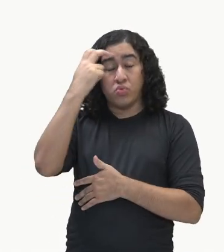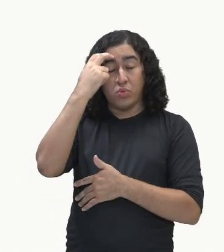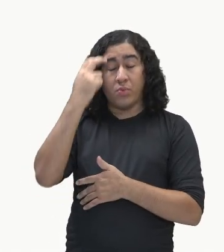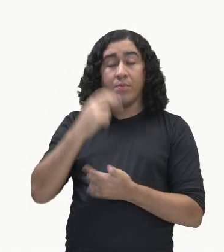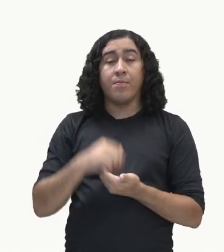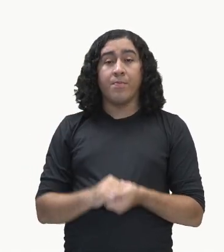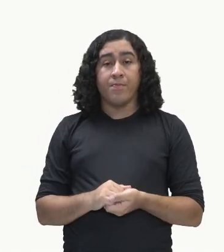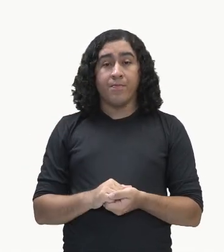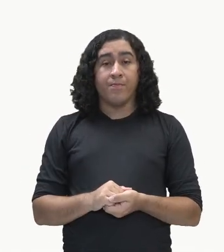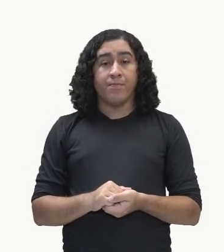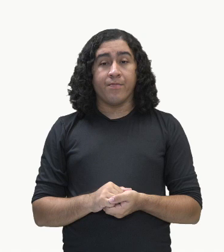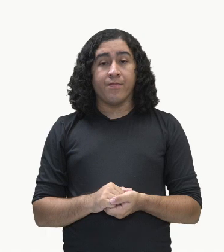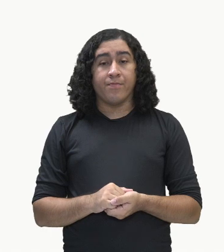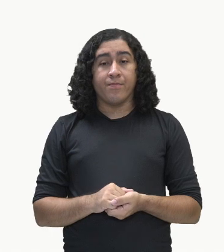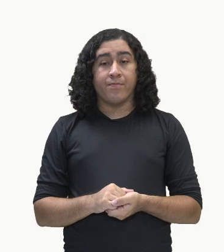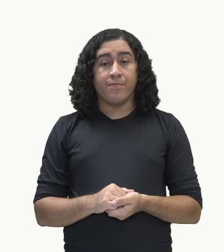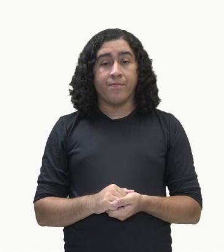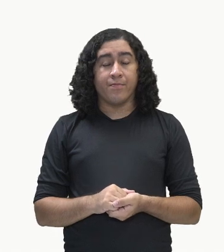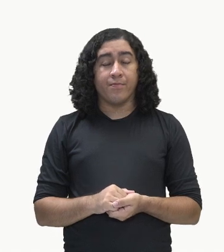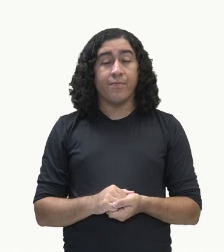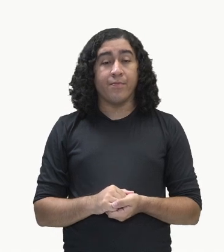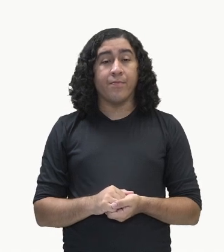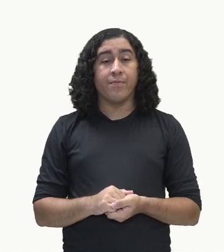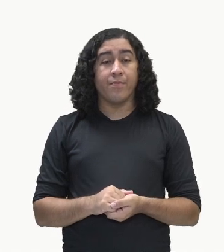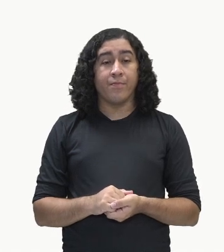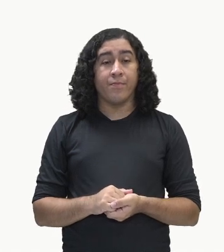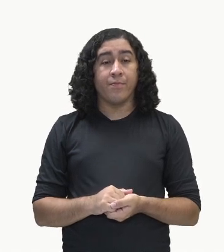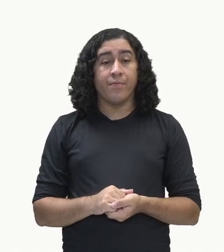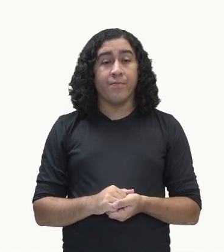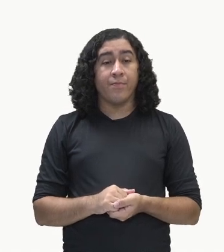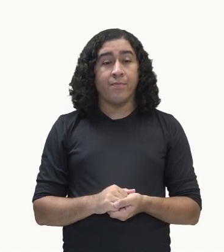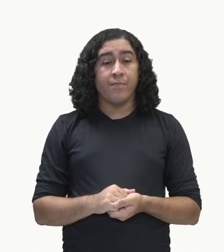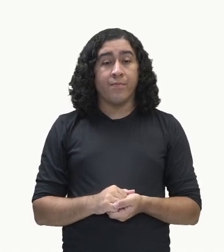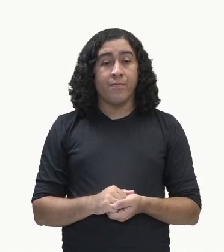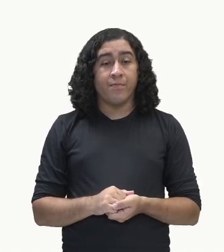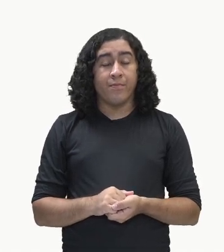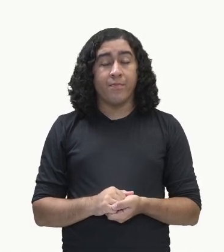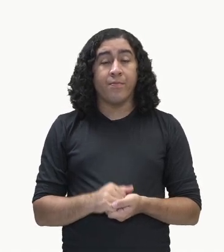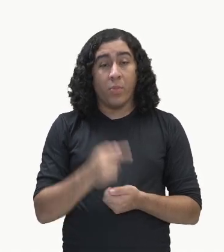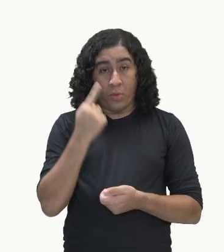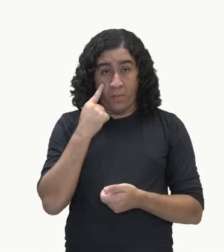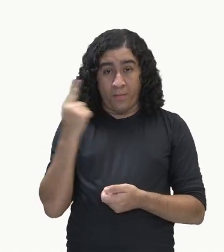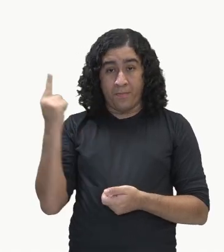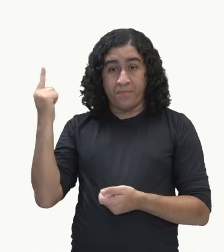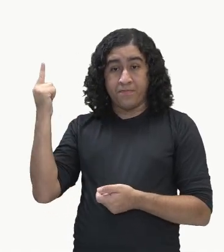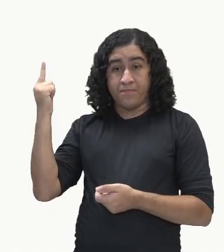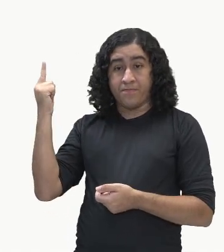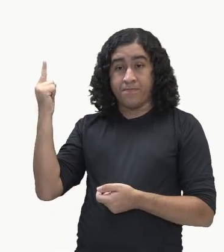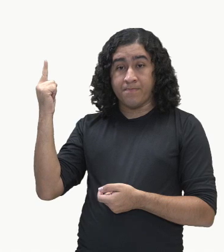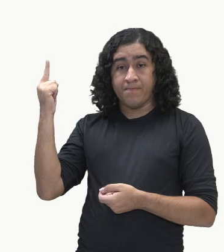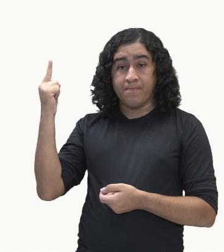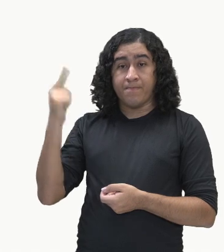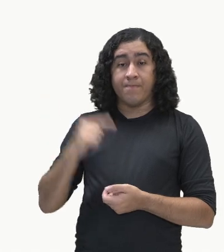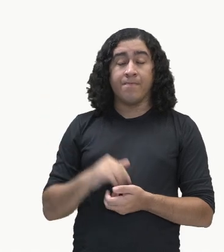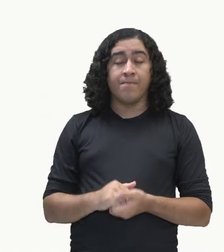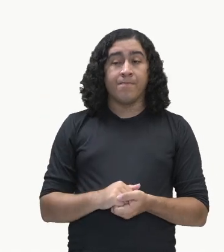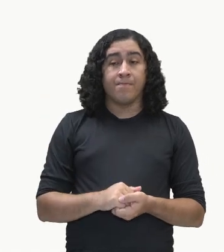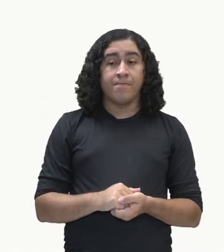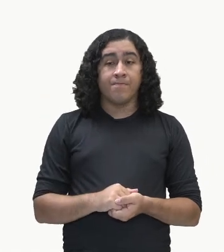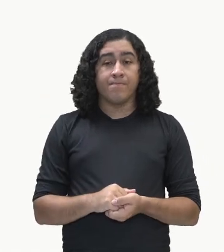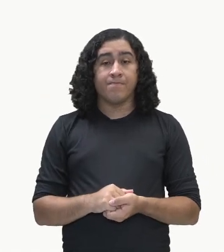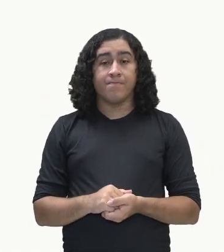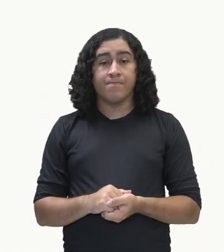muitas diferentes culturas, tá? This language has influences from several different